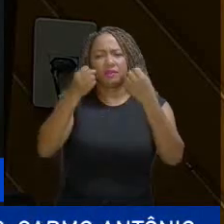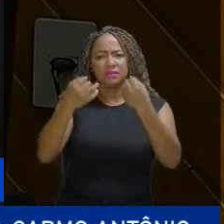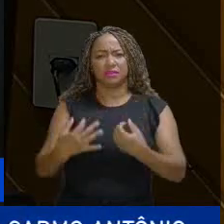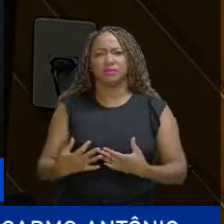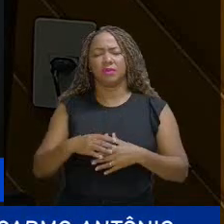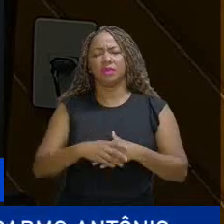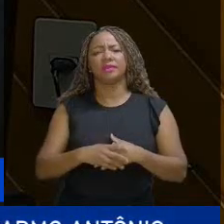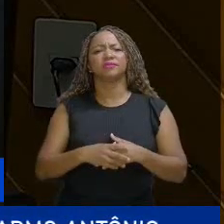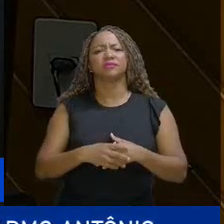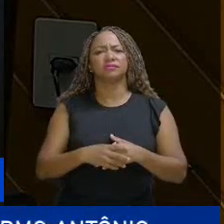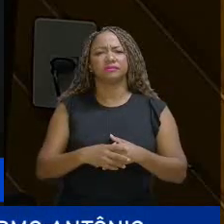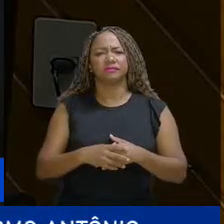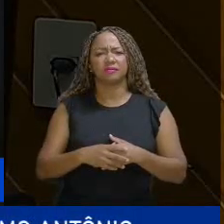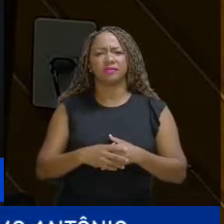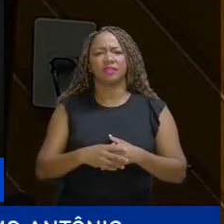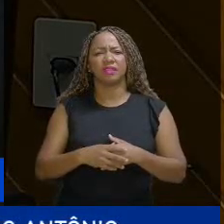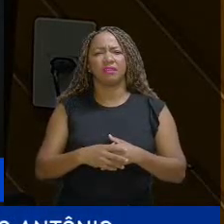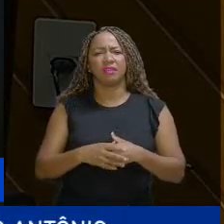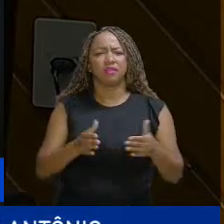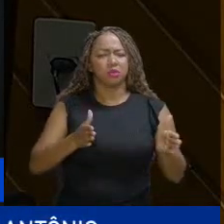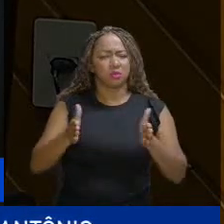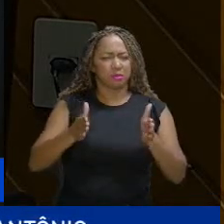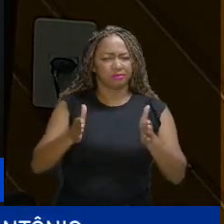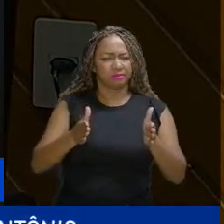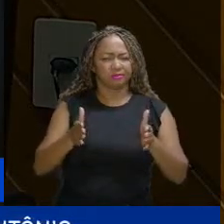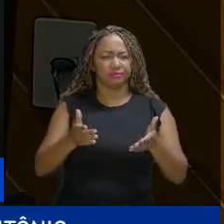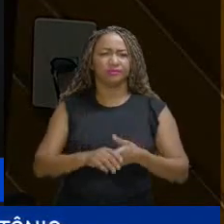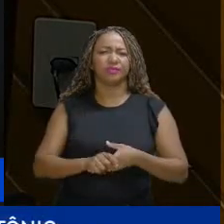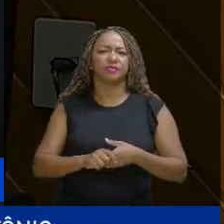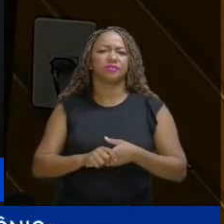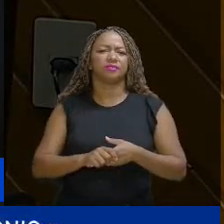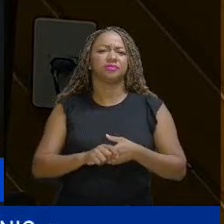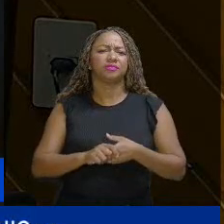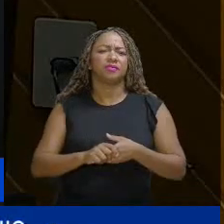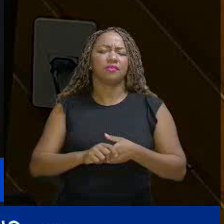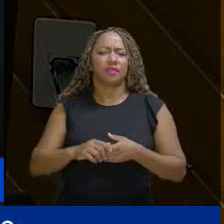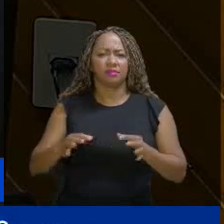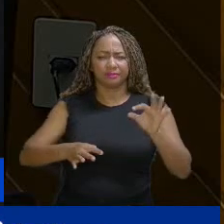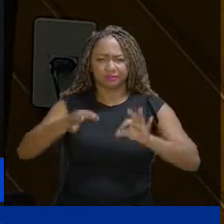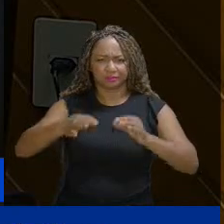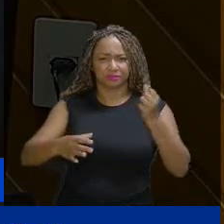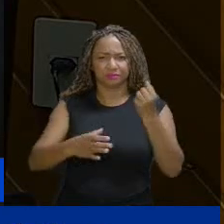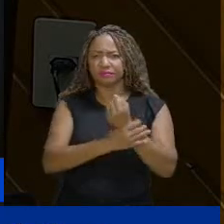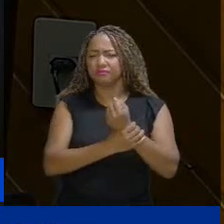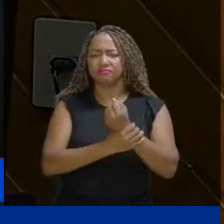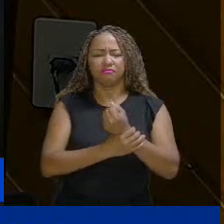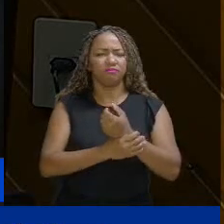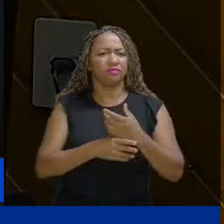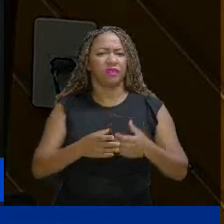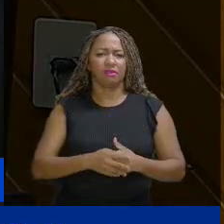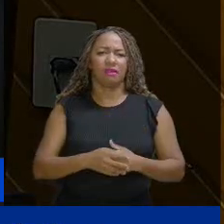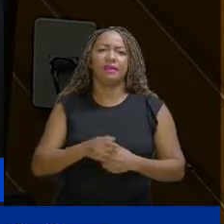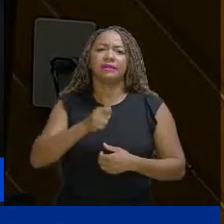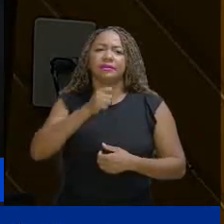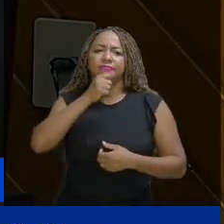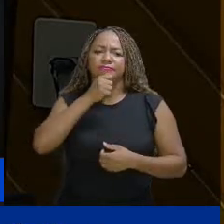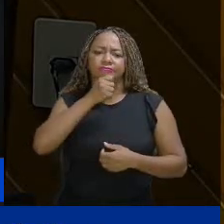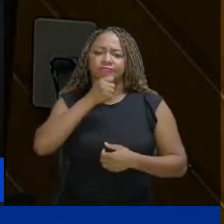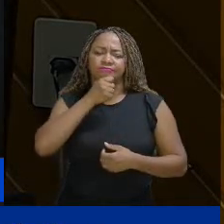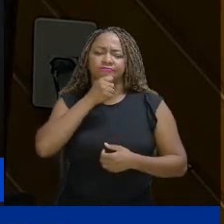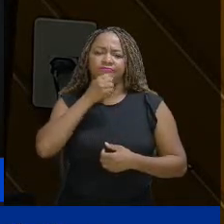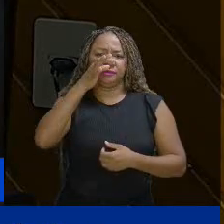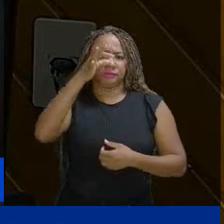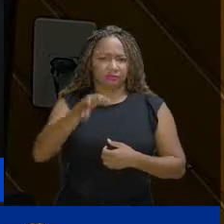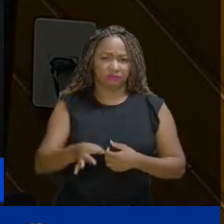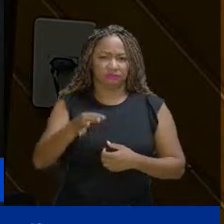relator. Até aquele momento, a estrutura dos núcleos regionais eleitorais das garantias não estava formalmente